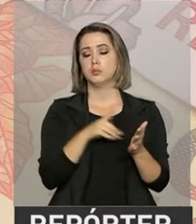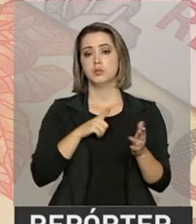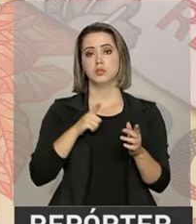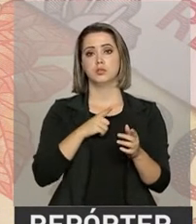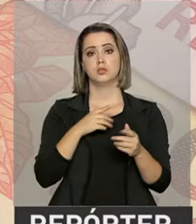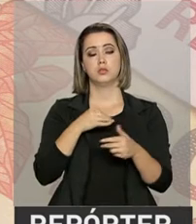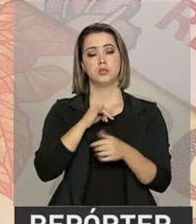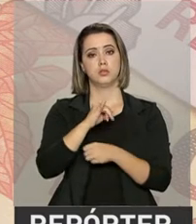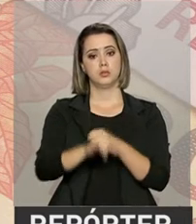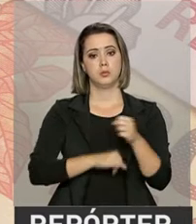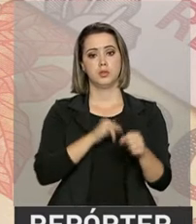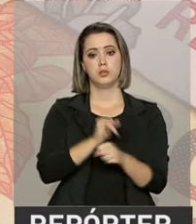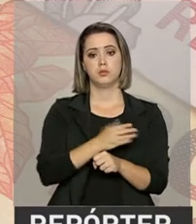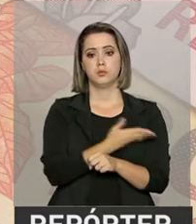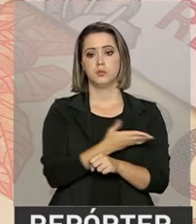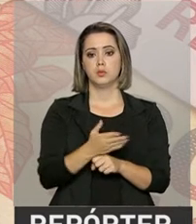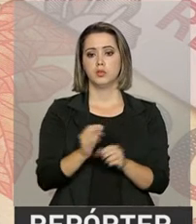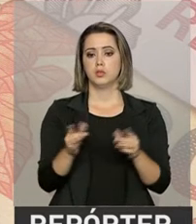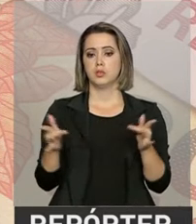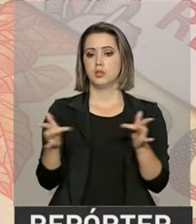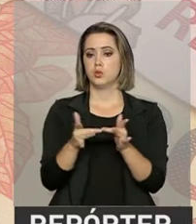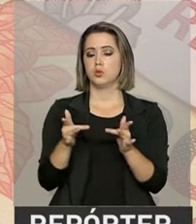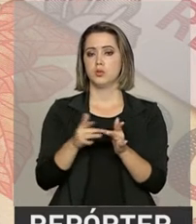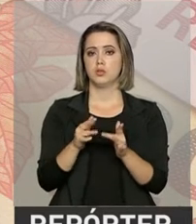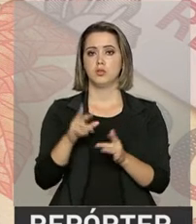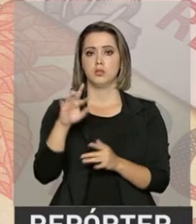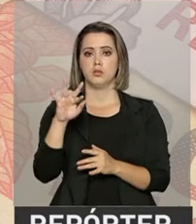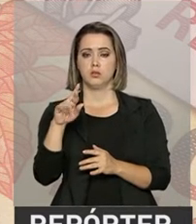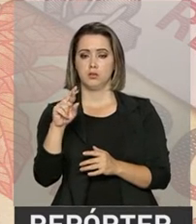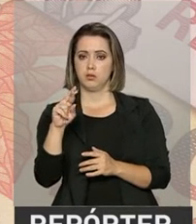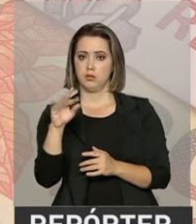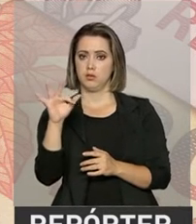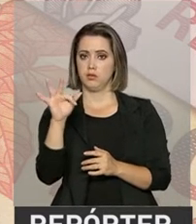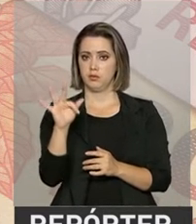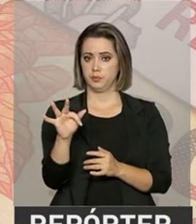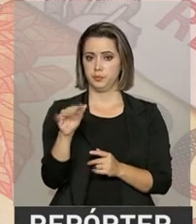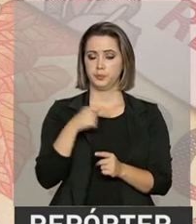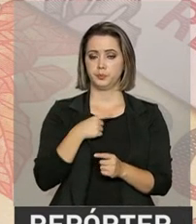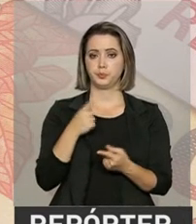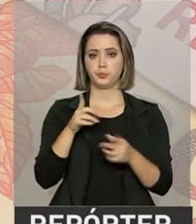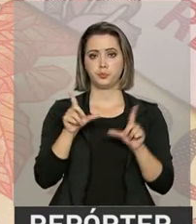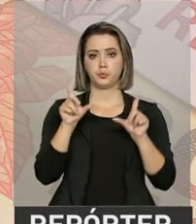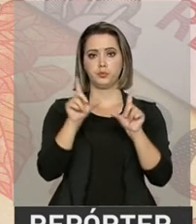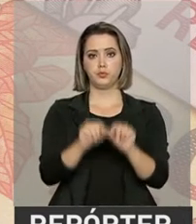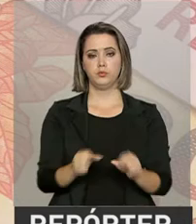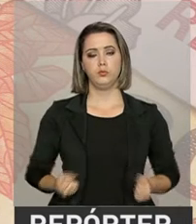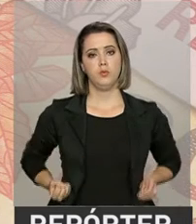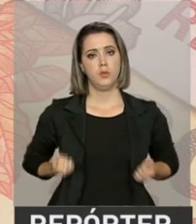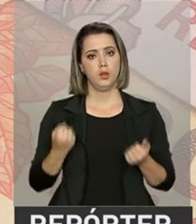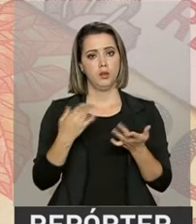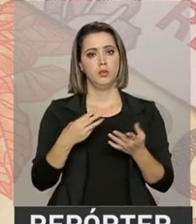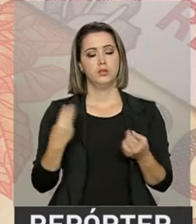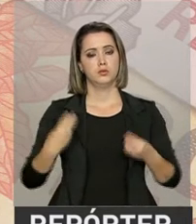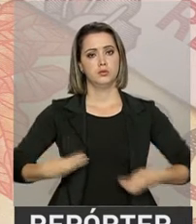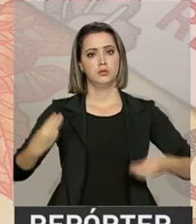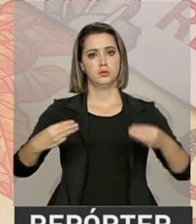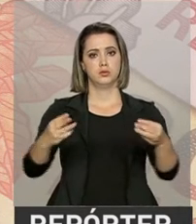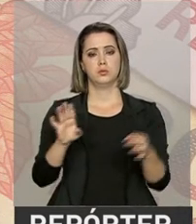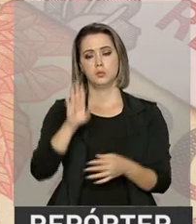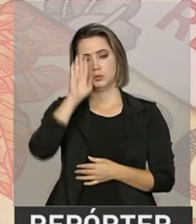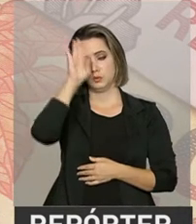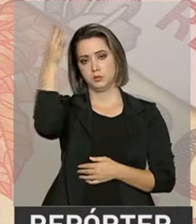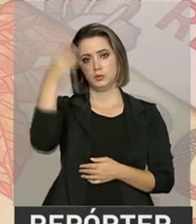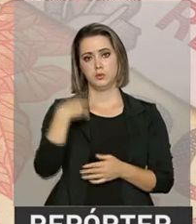ligado à receita federal para verificar dados com a intenção de reduzir os custos o ministério vai priorizar